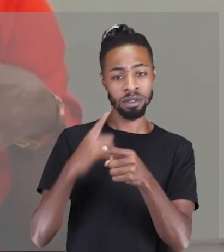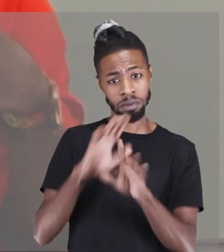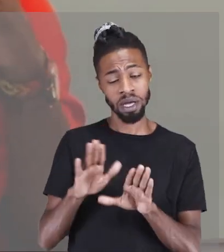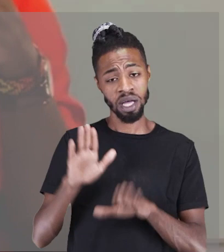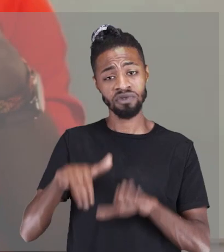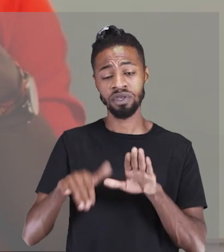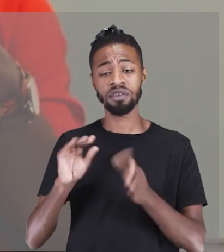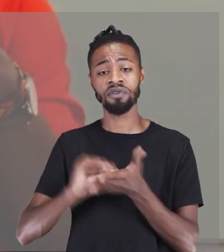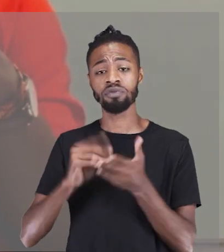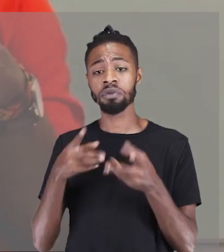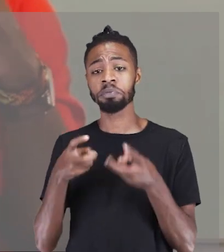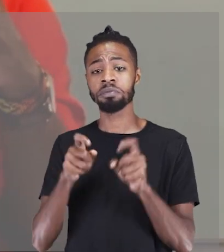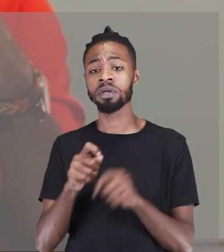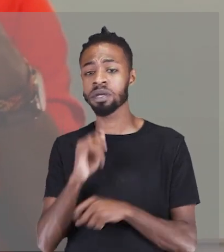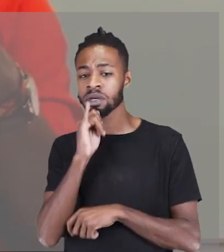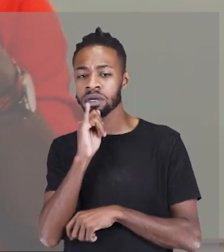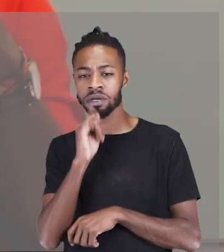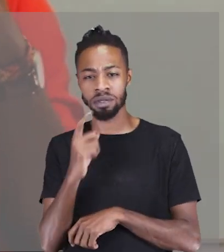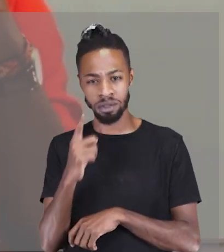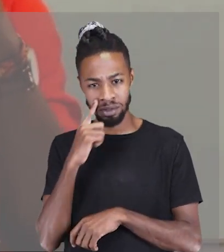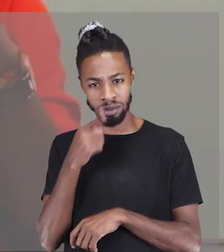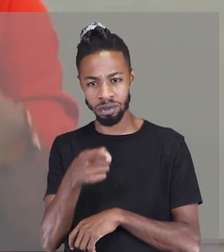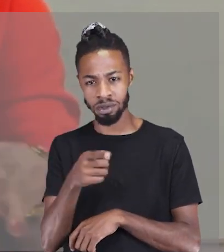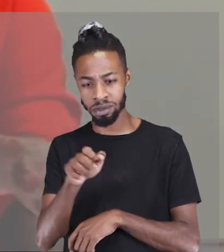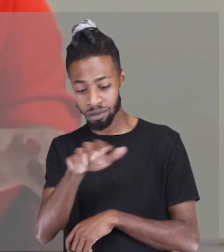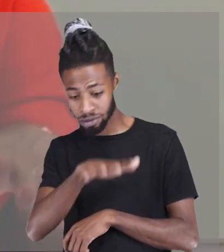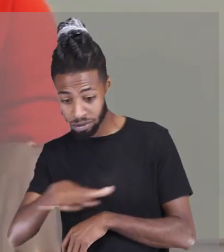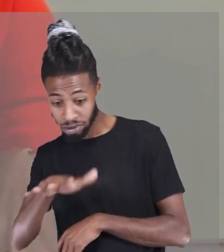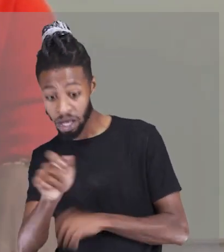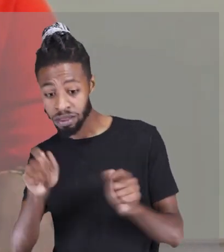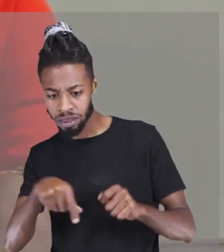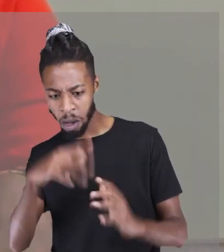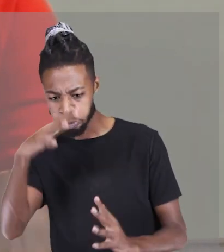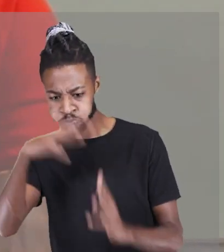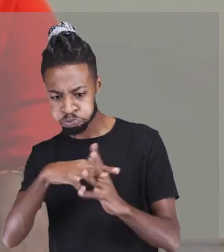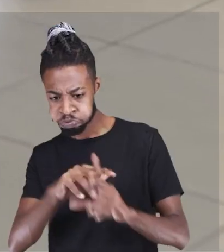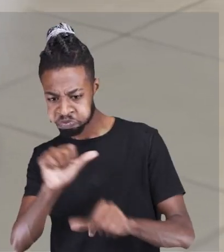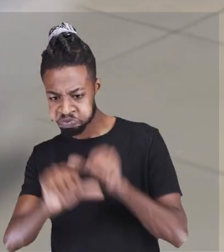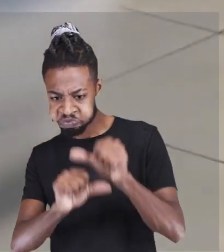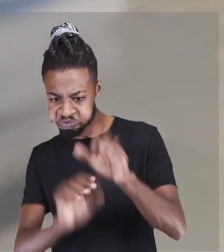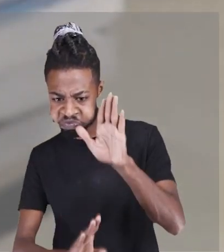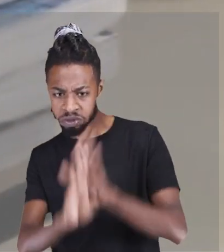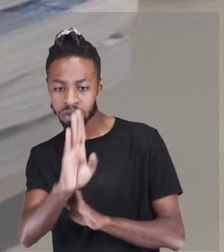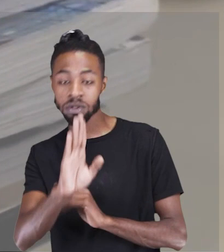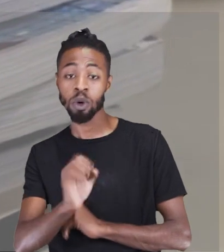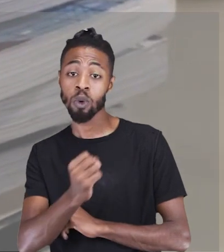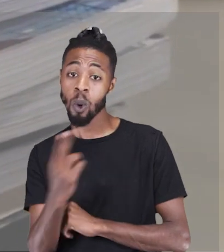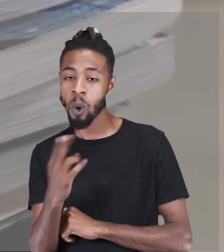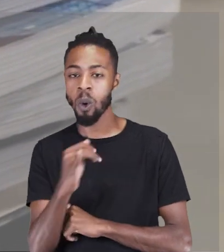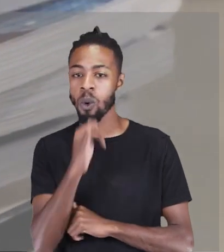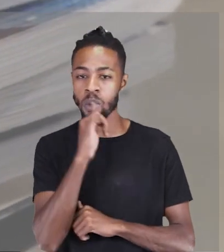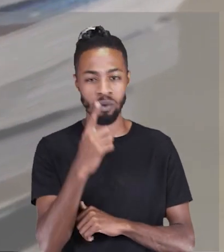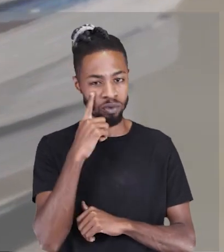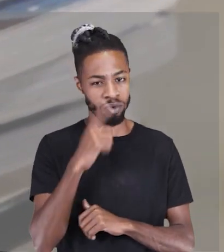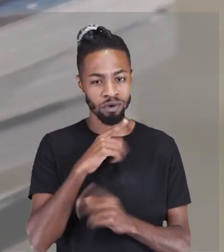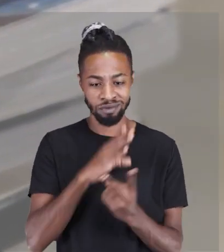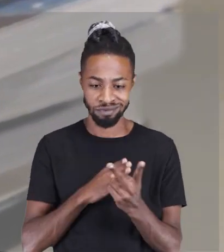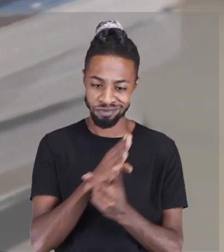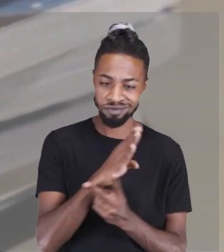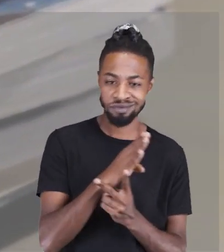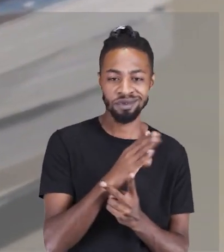mas sem, muitas vezes, perceber potencialidade naquele ambiente. Ou então ele é muito voltado para um